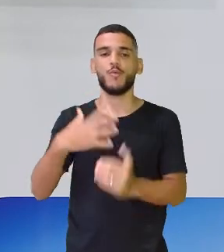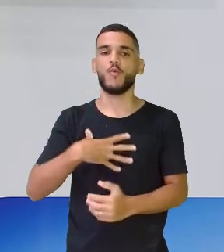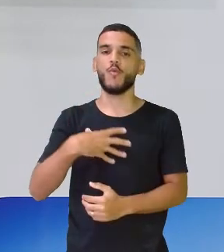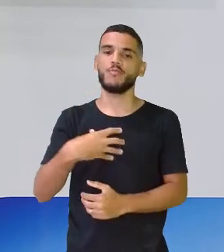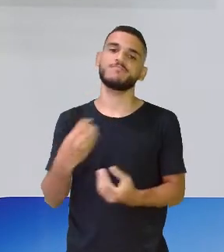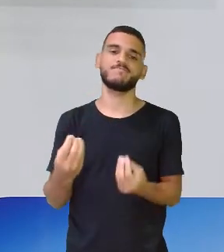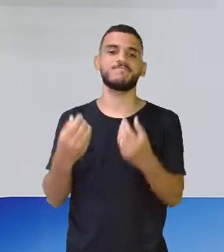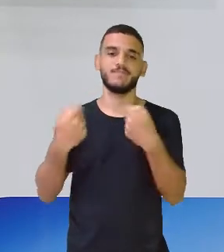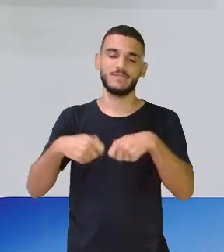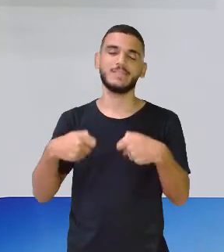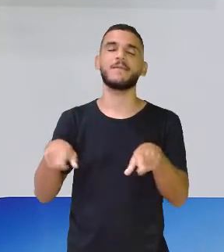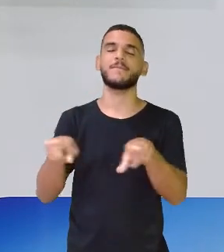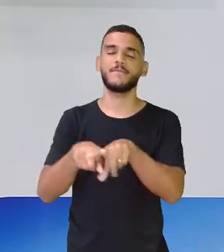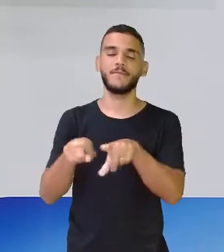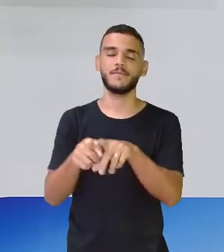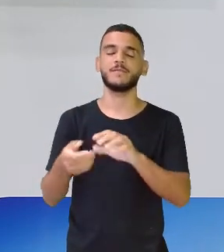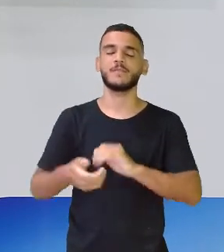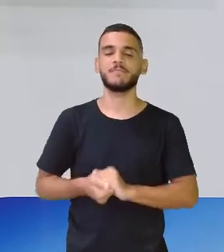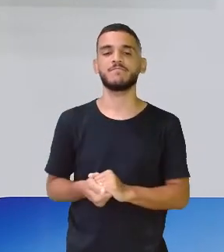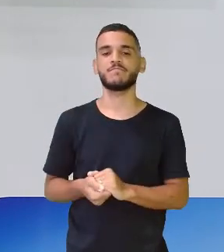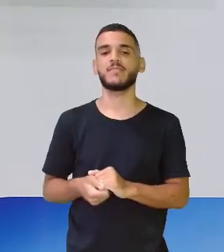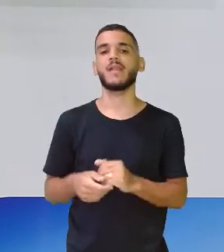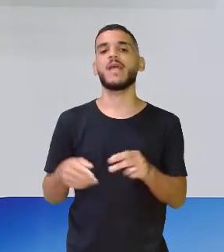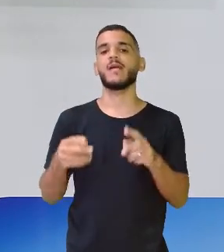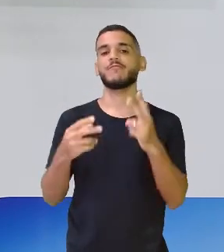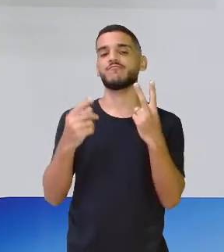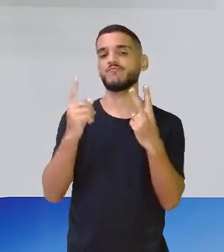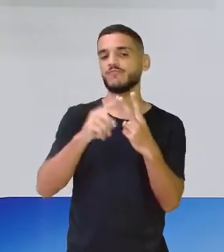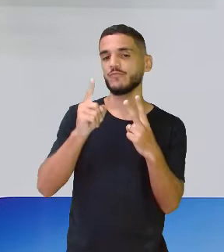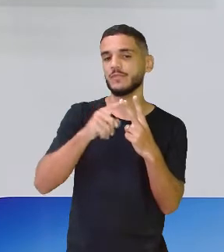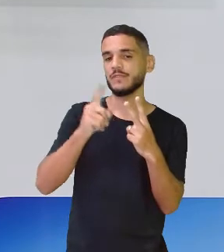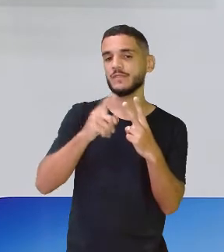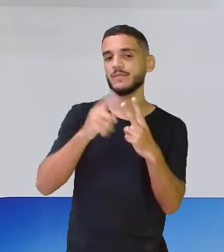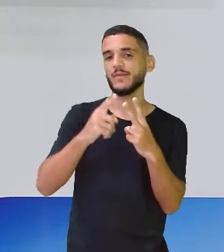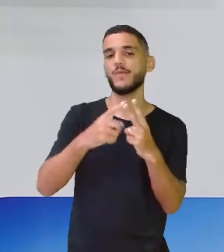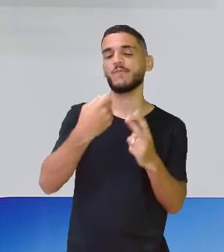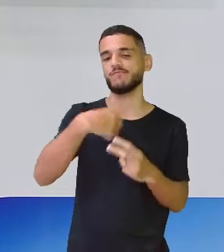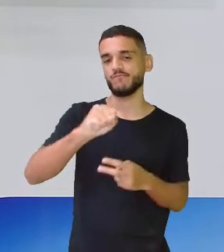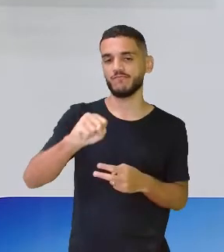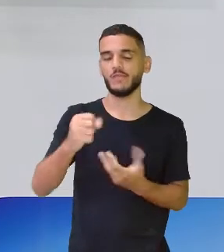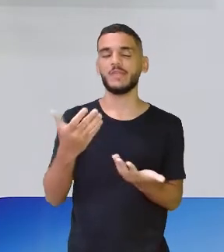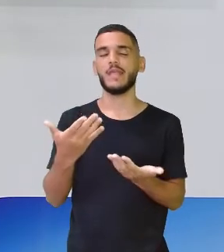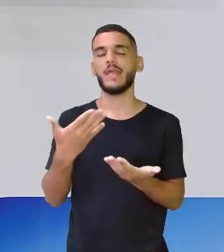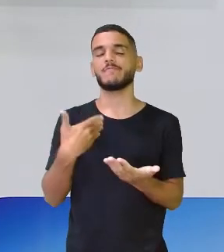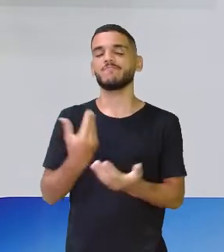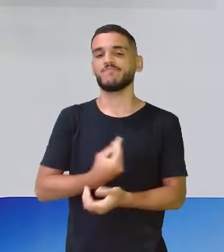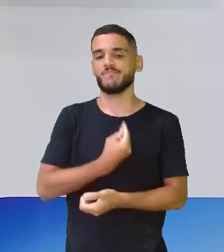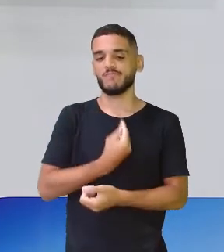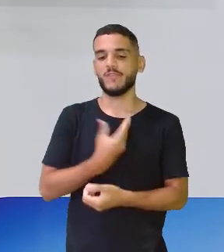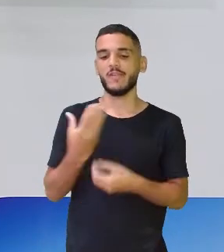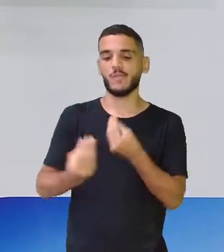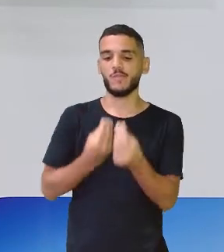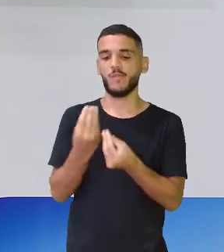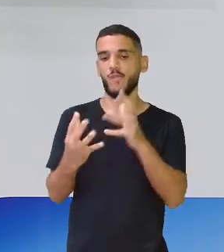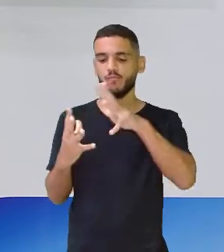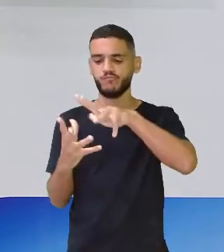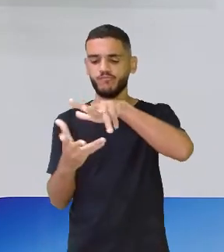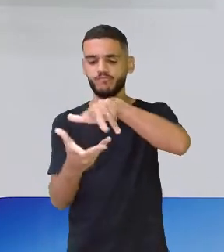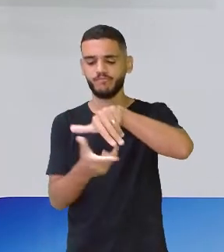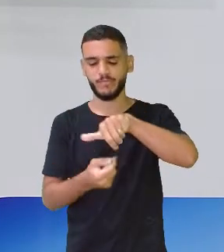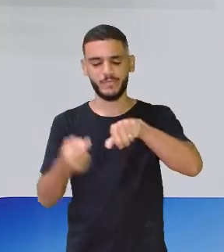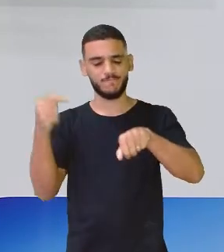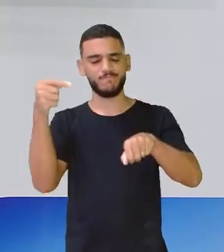ciências. Já no segundo bimestre, a gente se dedicou a estudar a vida dentro do nosso planeta. A gente estudou o